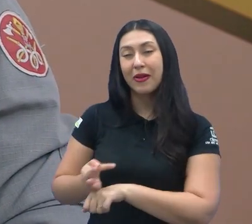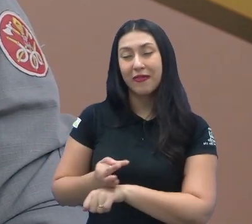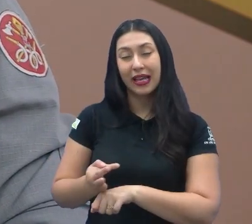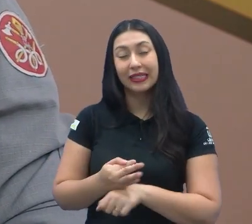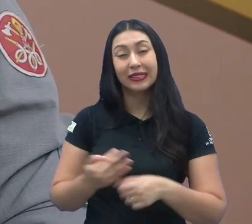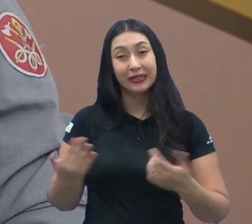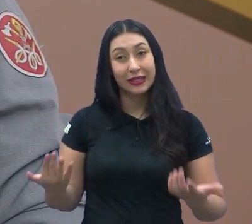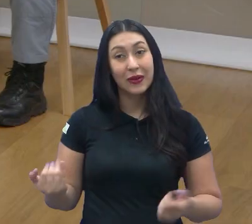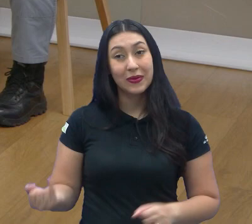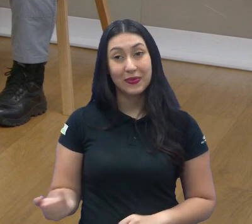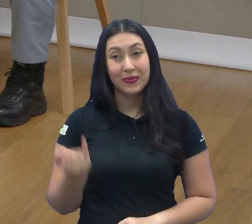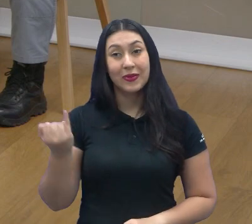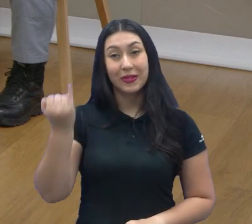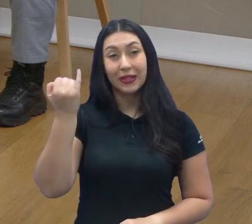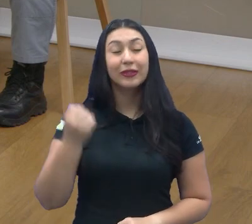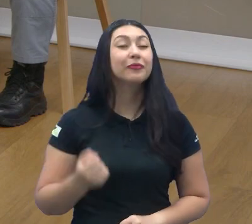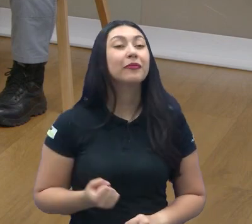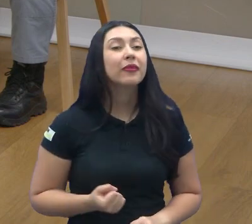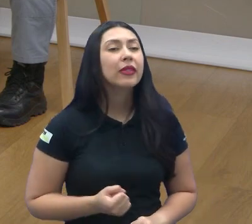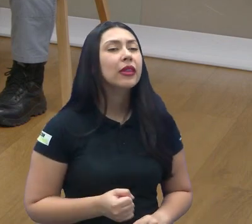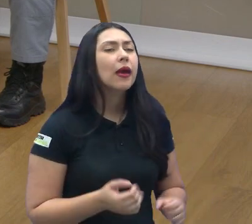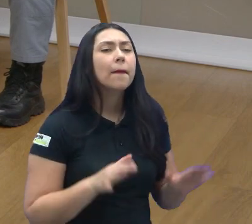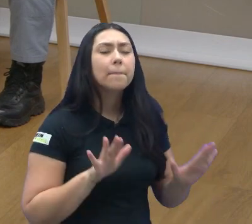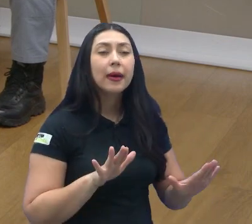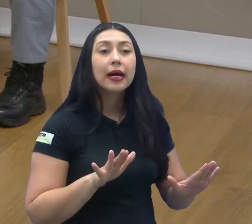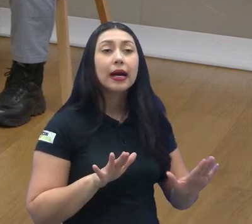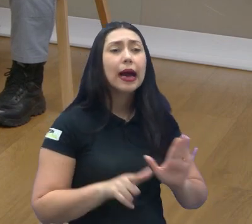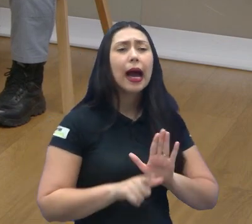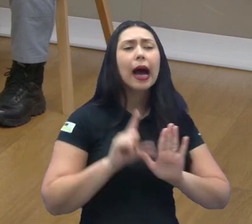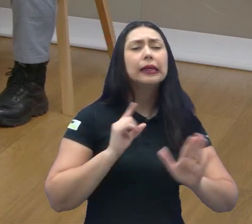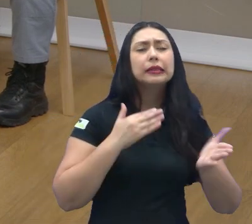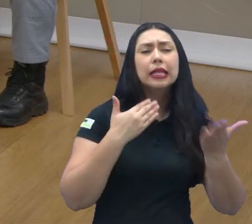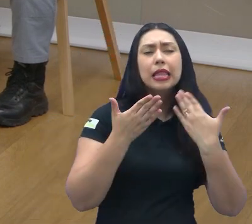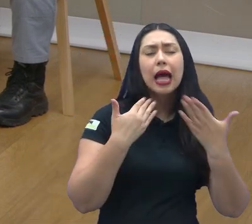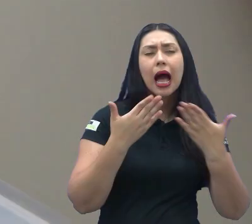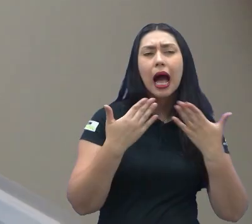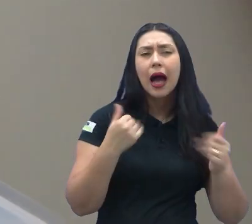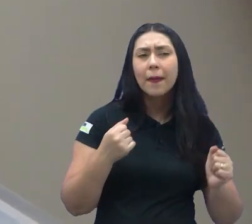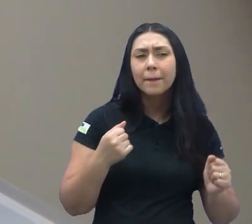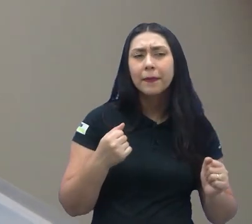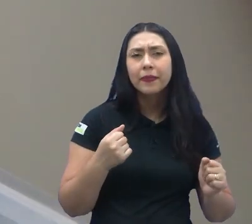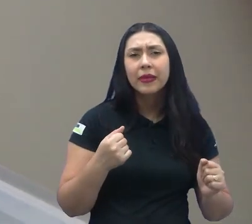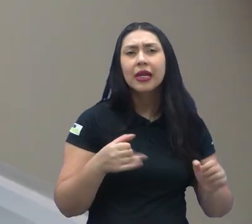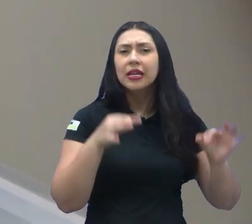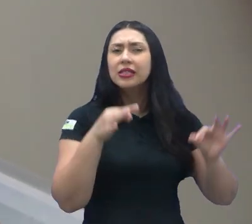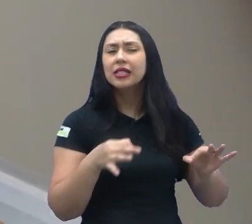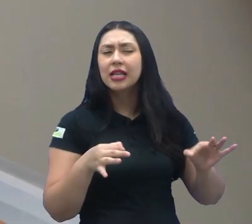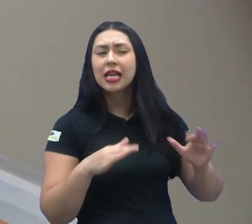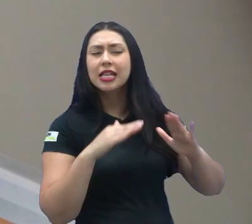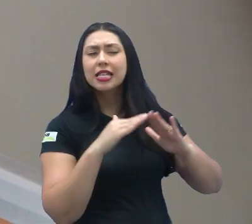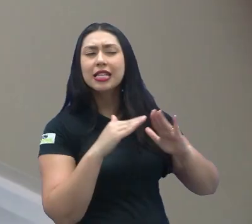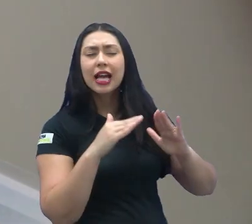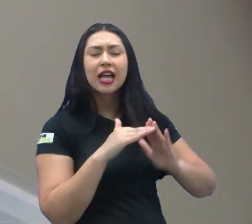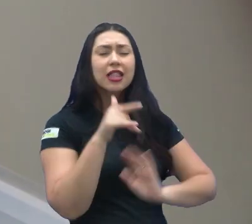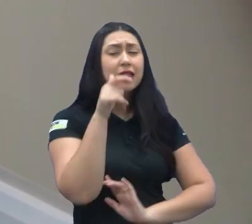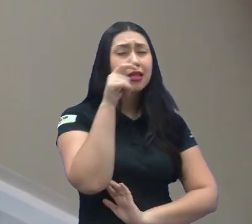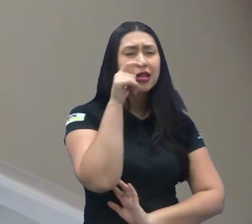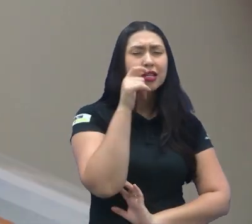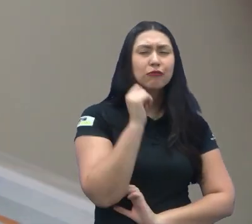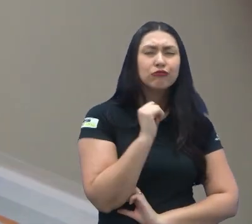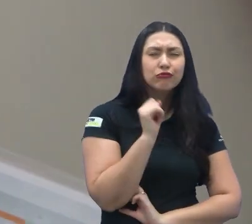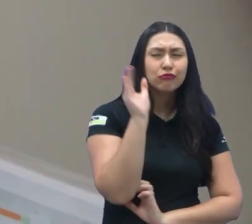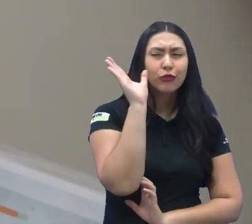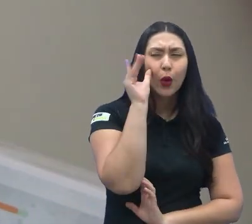bem importante. Perfeito. Agora, antes da gente continuar aqui a entrevista nesse terceiro bloco, eu tenho certeza, algumas pessoas em casa devem ter ficado curiosas, porque eu também